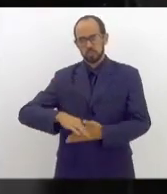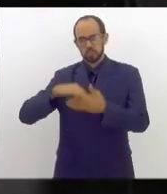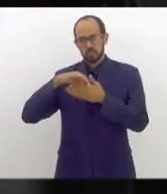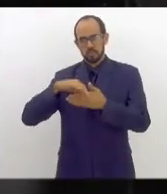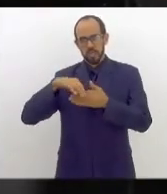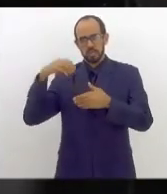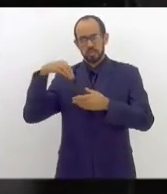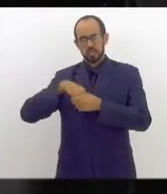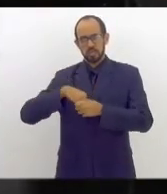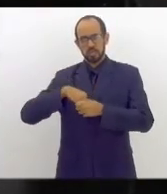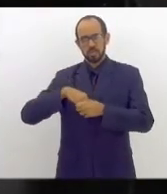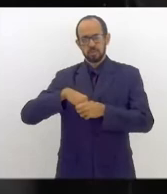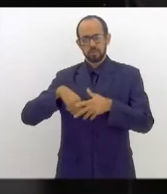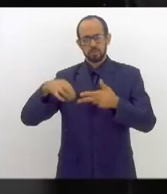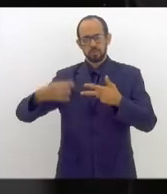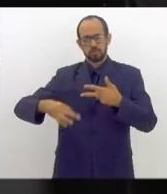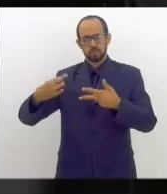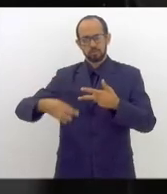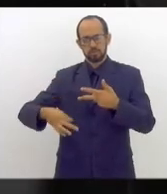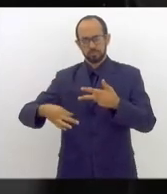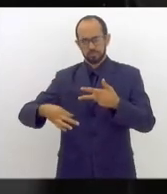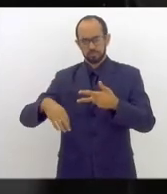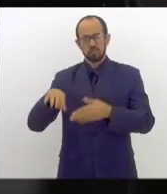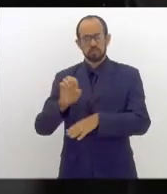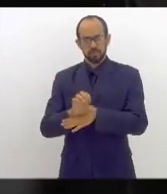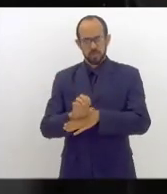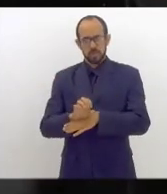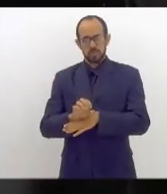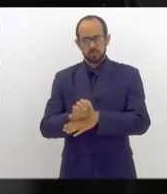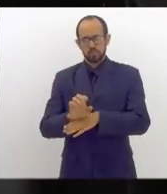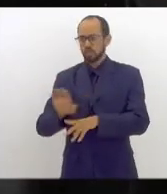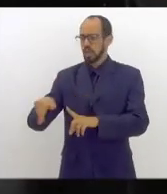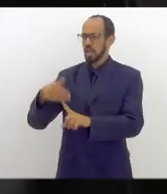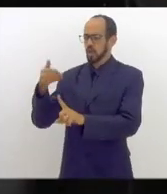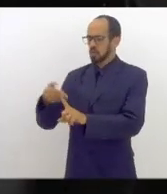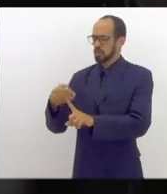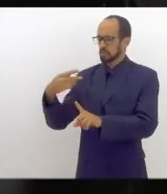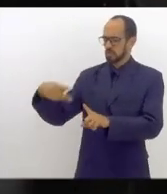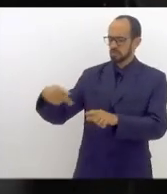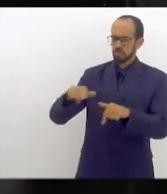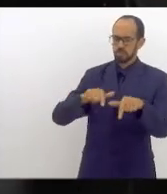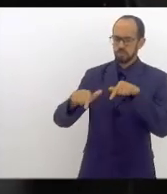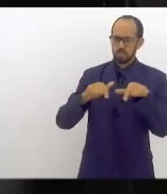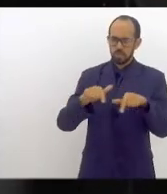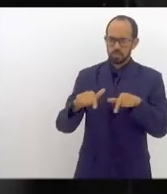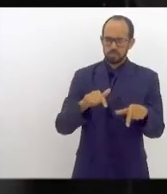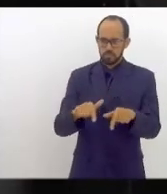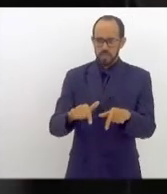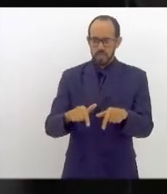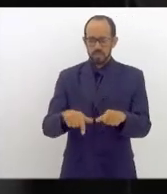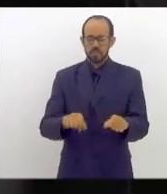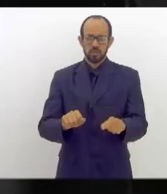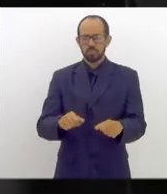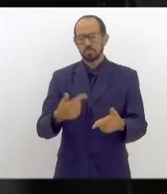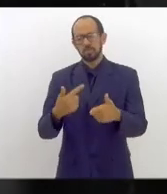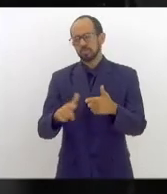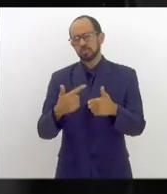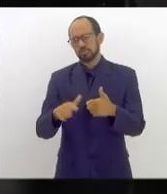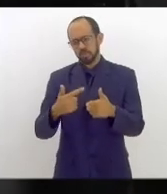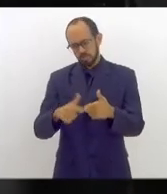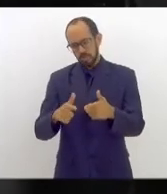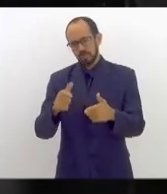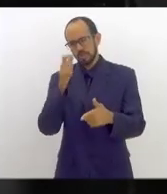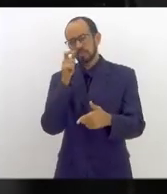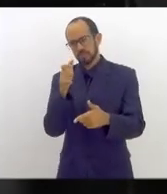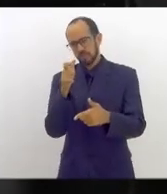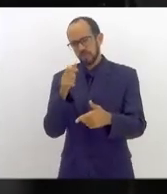do Poder Judiciário Estadual de reconhecer desempenho que vossa excelência fez pelas causas que interessam ao